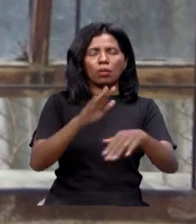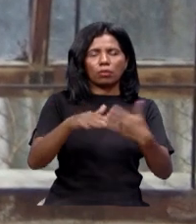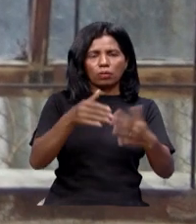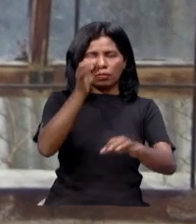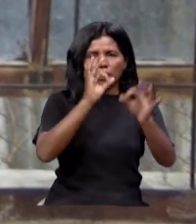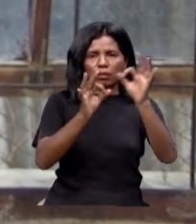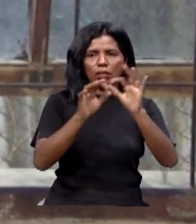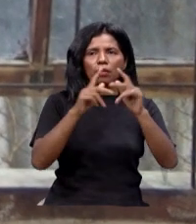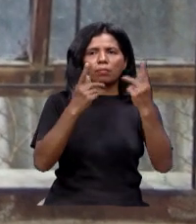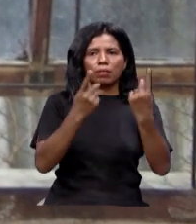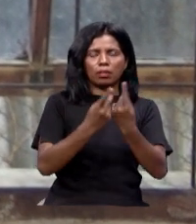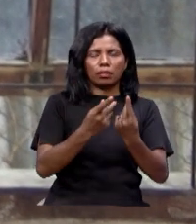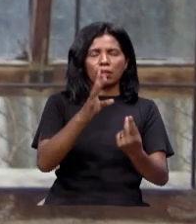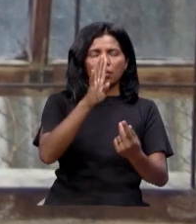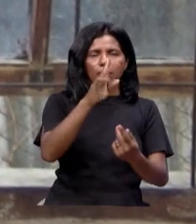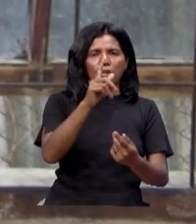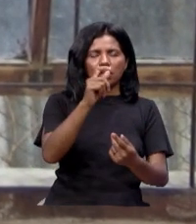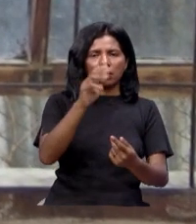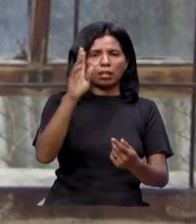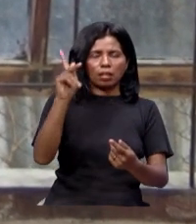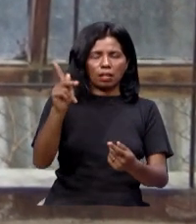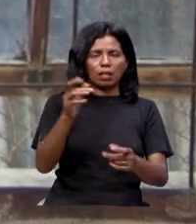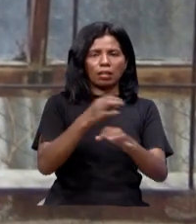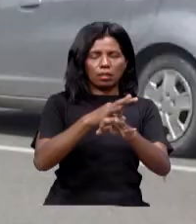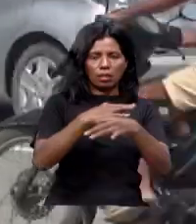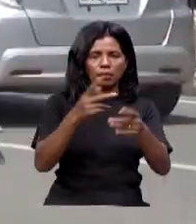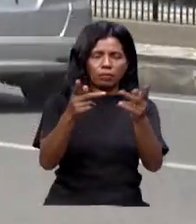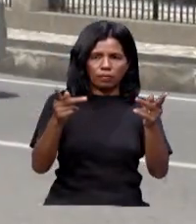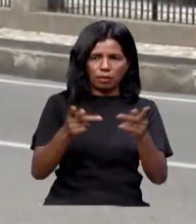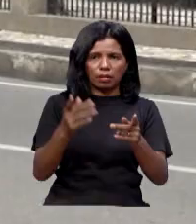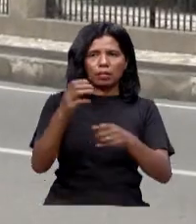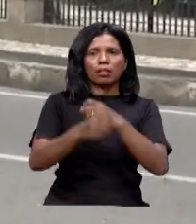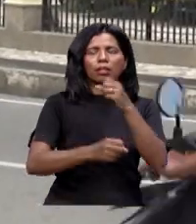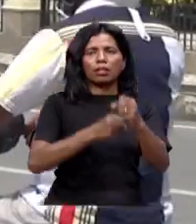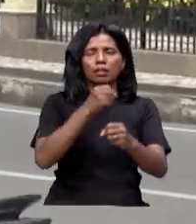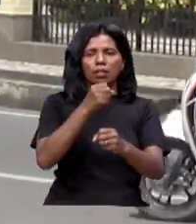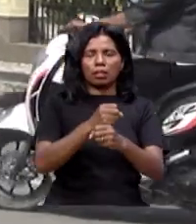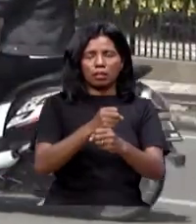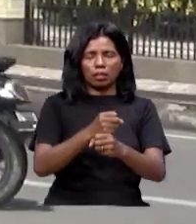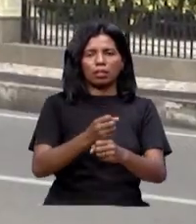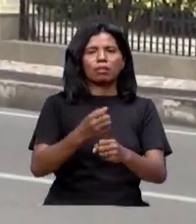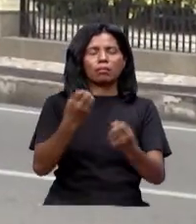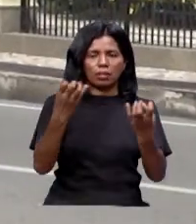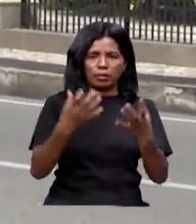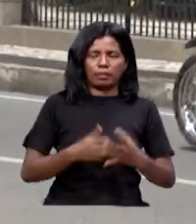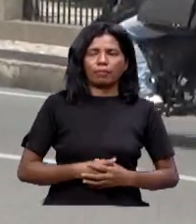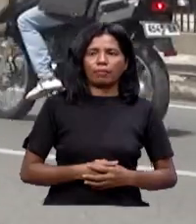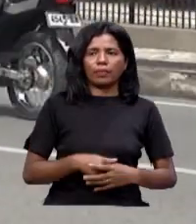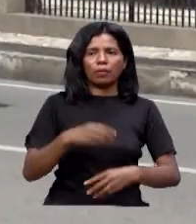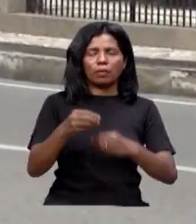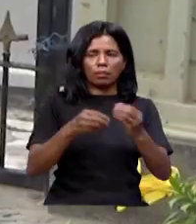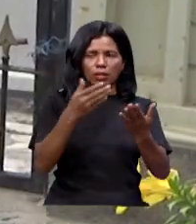a companheira BTK, mas há a manutenção para fazer, né, durante tina kirak nelara kona ba